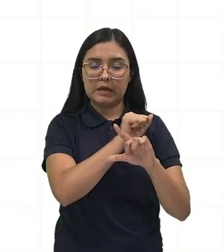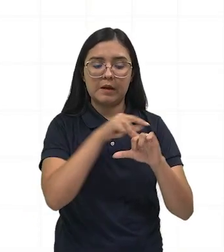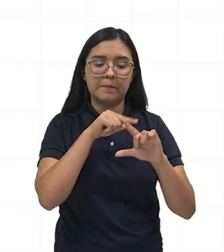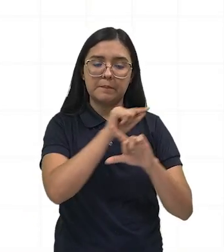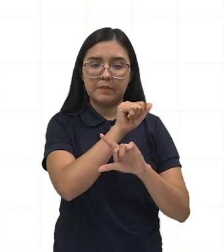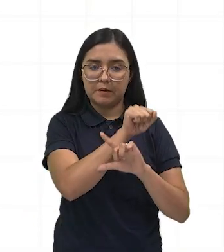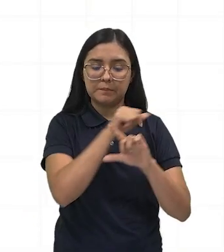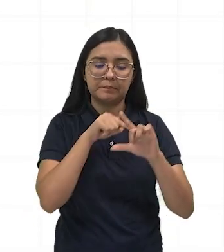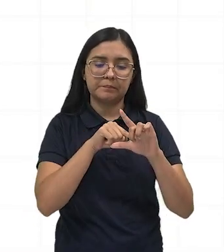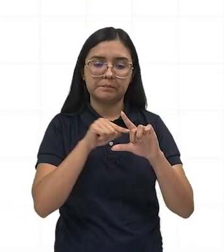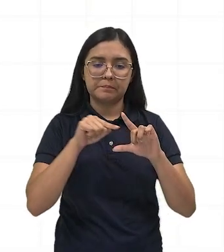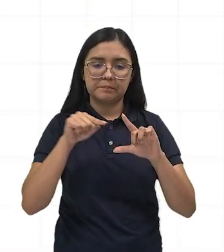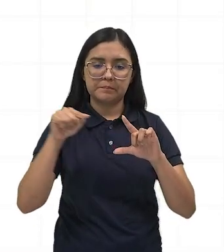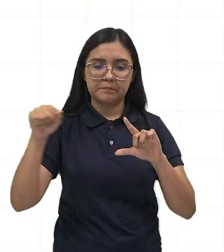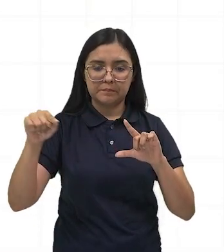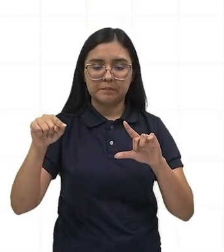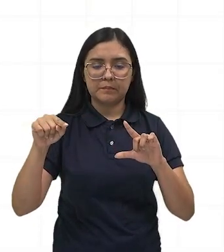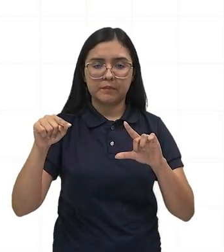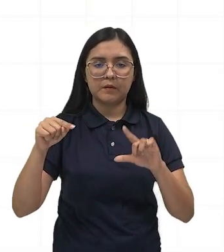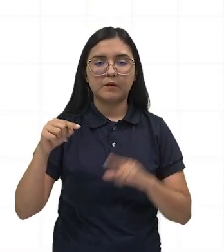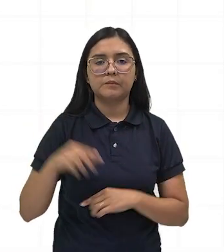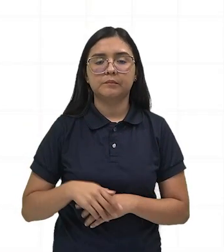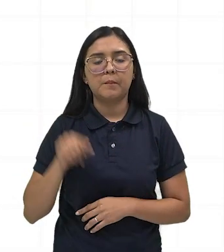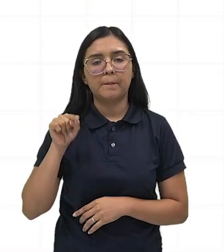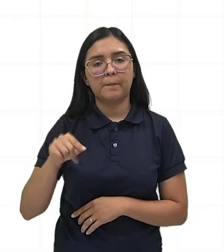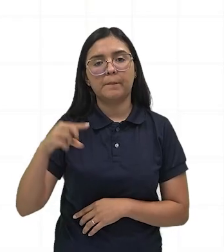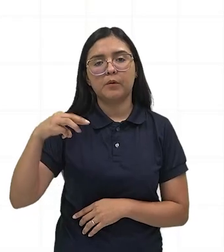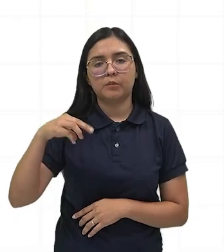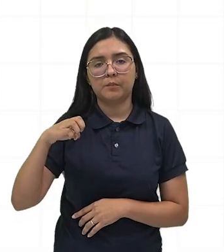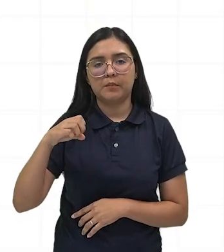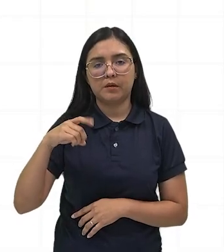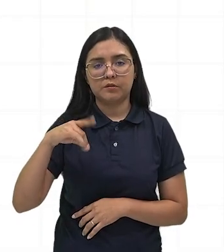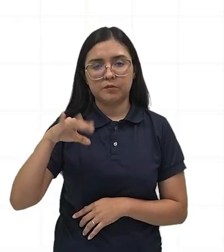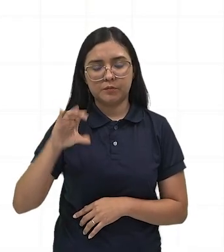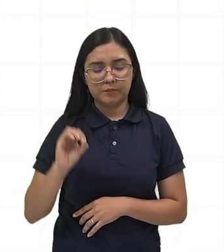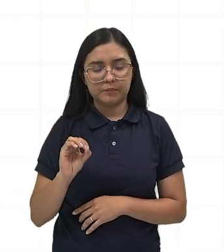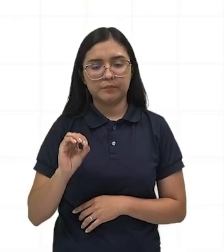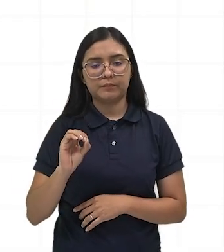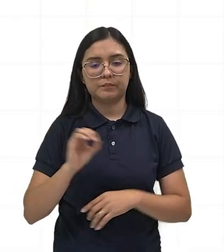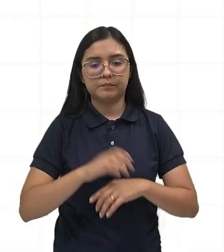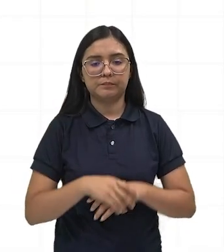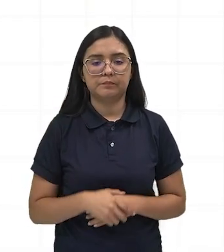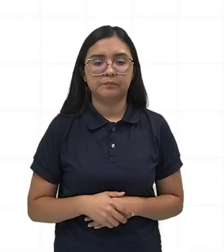A e vai exatamente para este ponto médio.